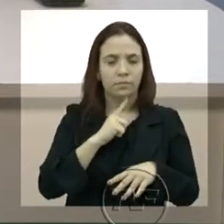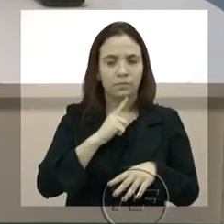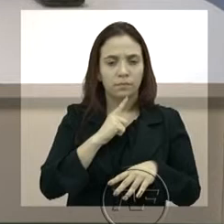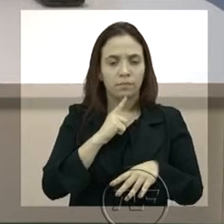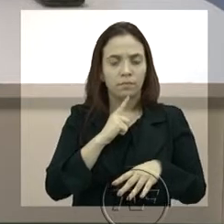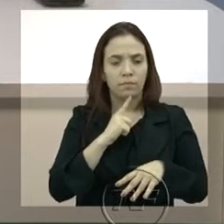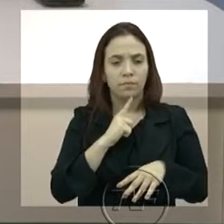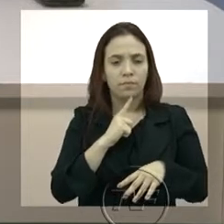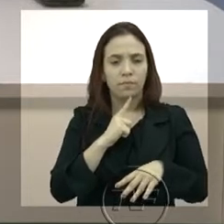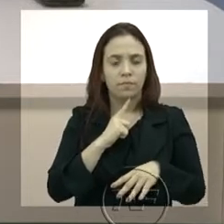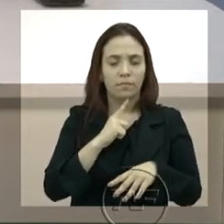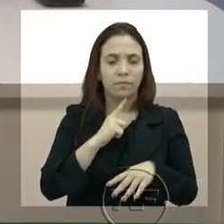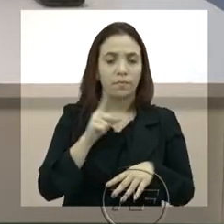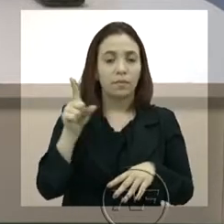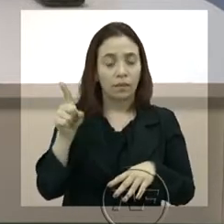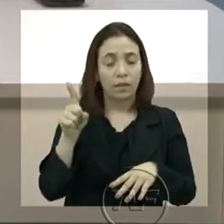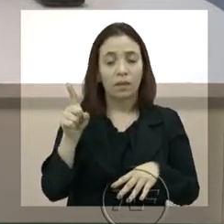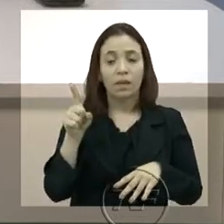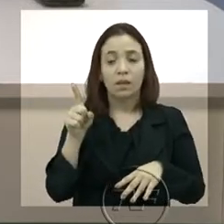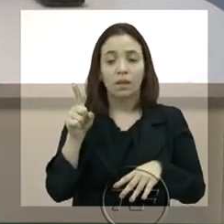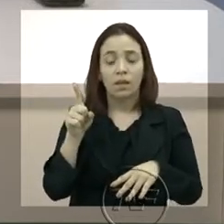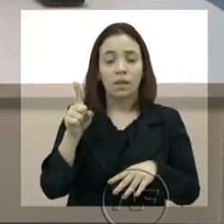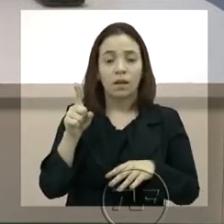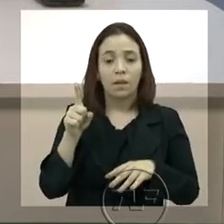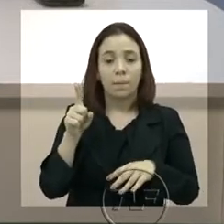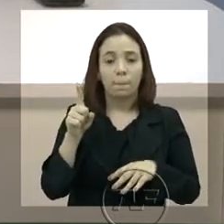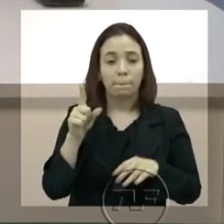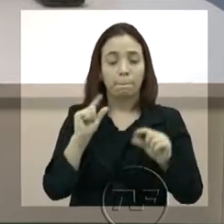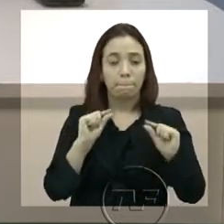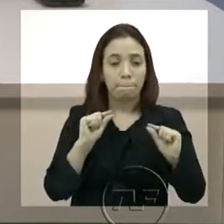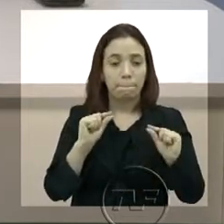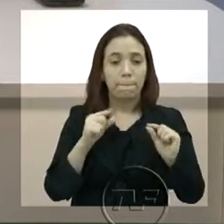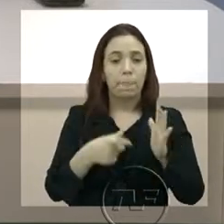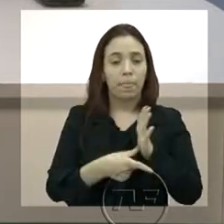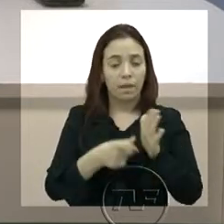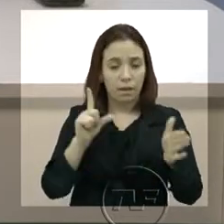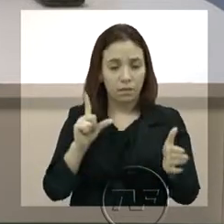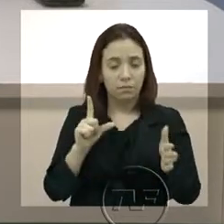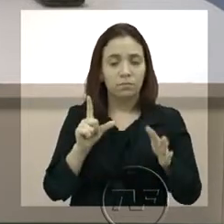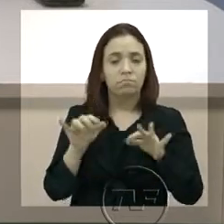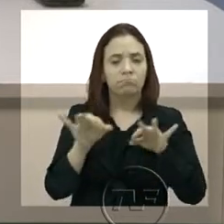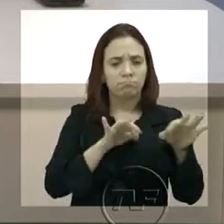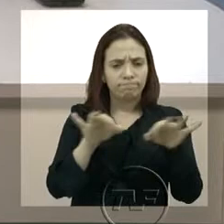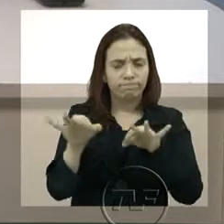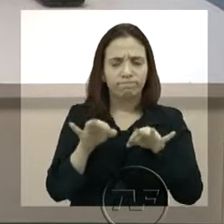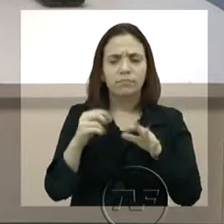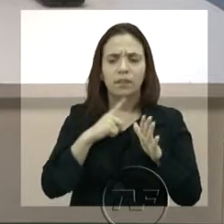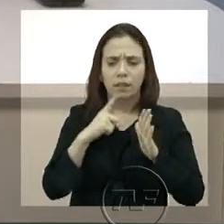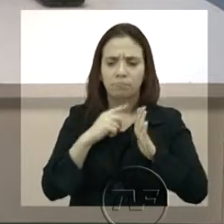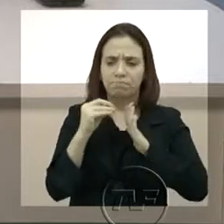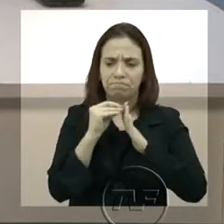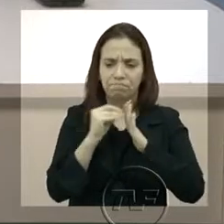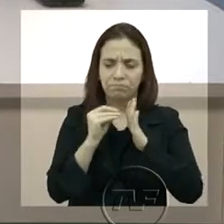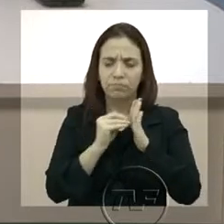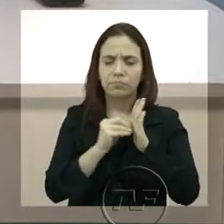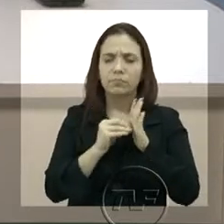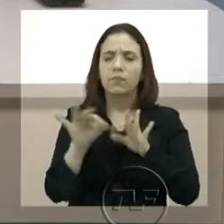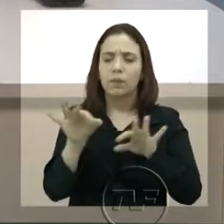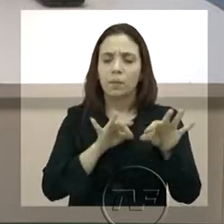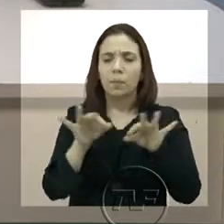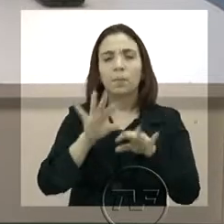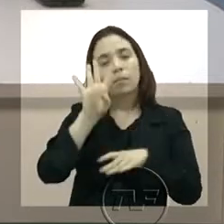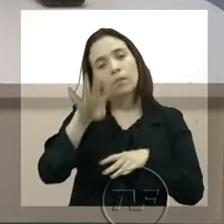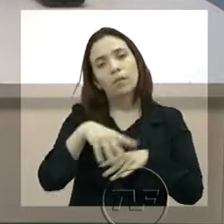extemporânea do gestor. Não, na verdade, tudo está delineado, está programado,